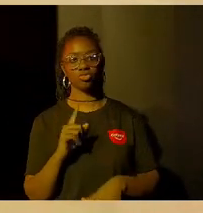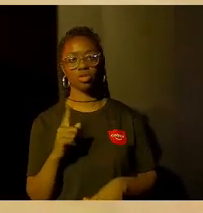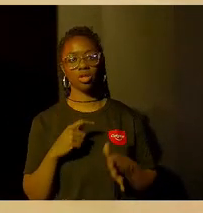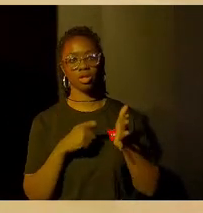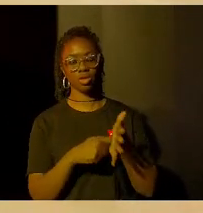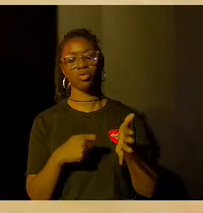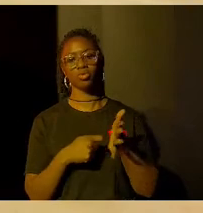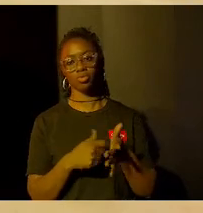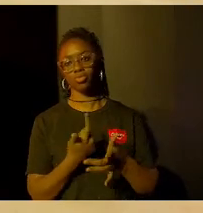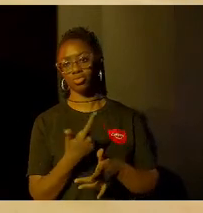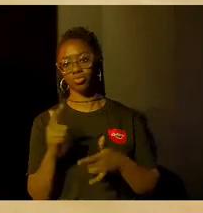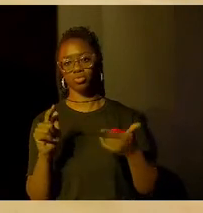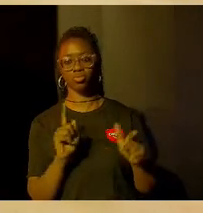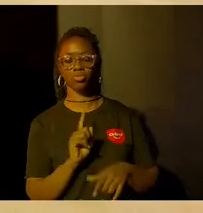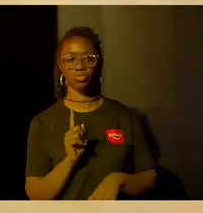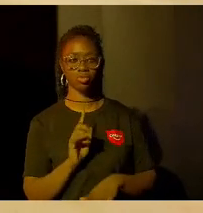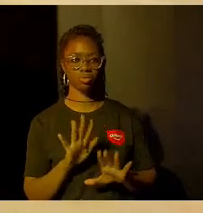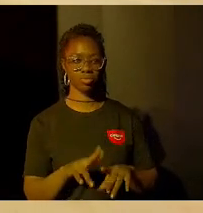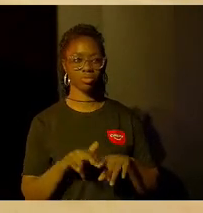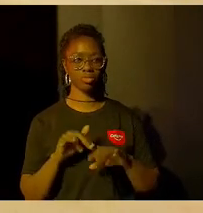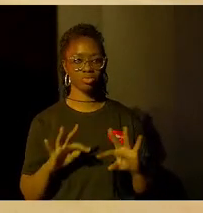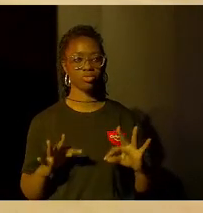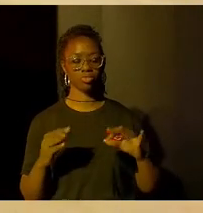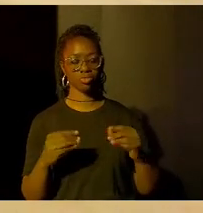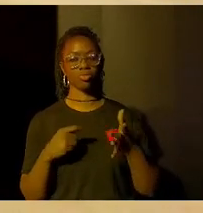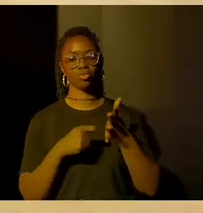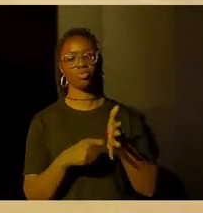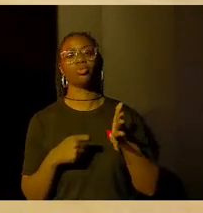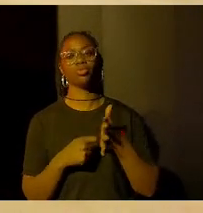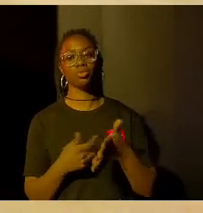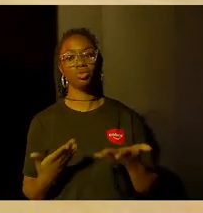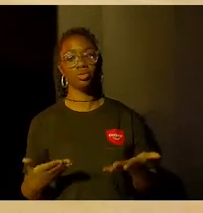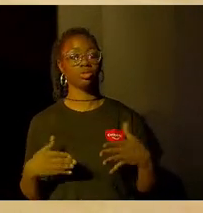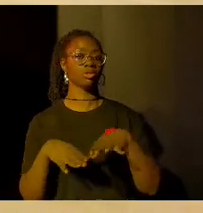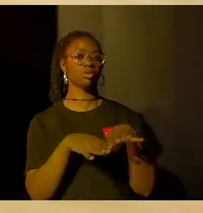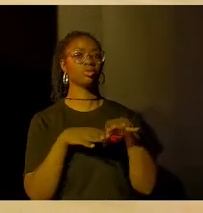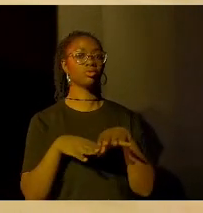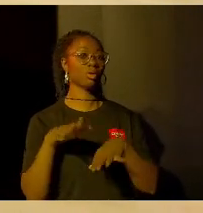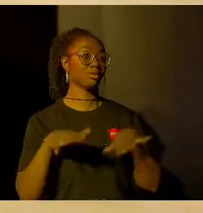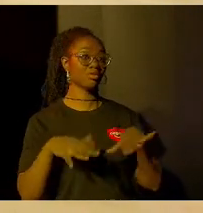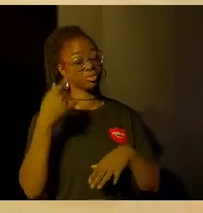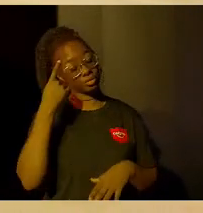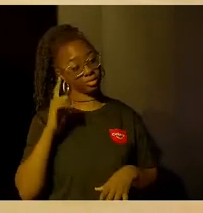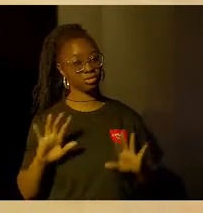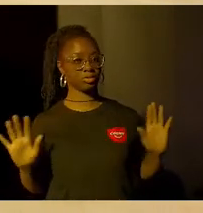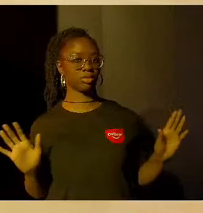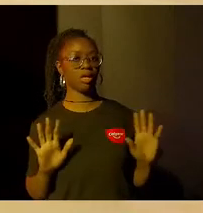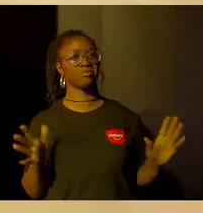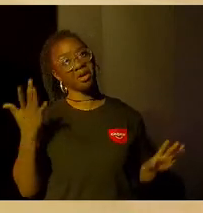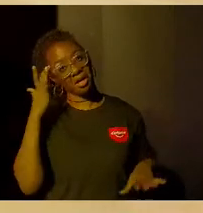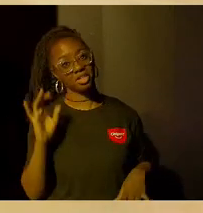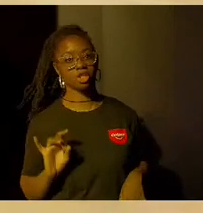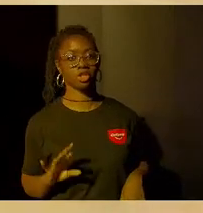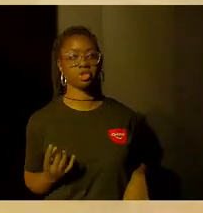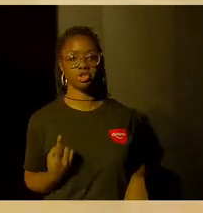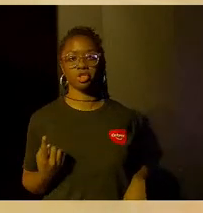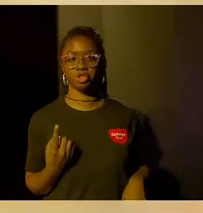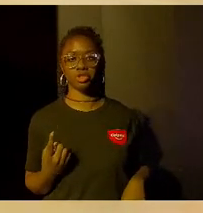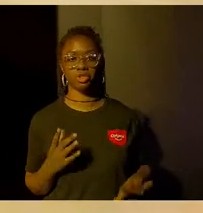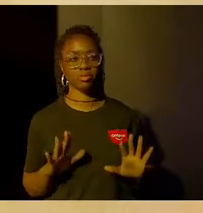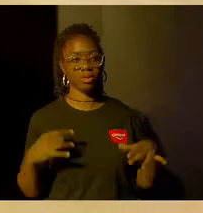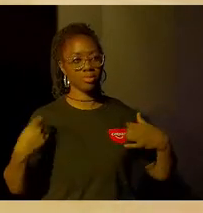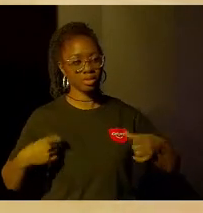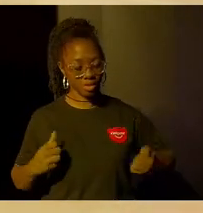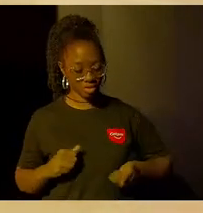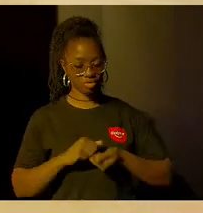você todo mundo lutando pelo por uma mesma coisa e não sabe e tá lutando sozinho ao invés da gente